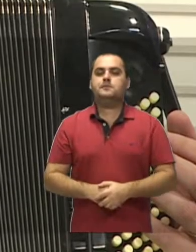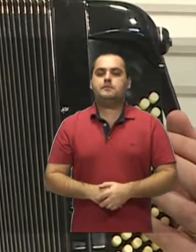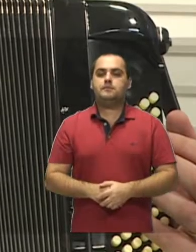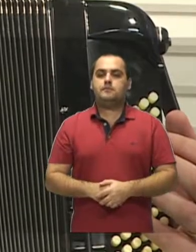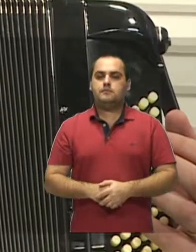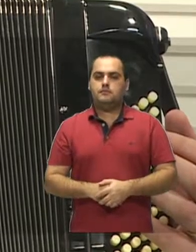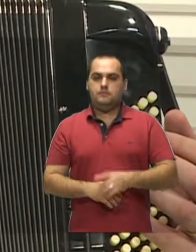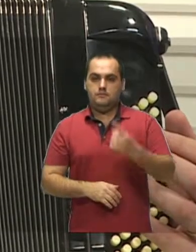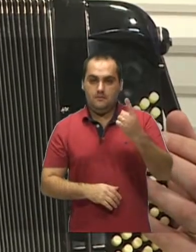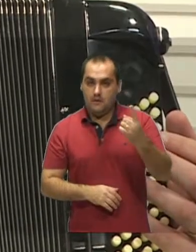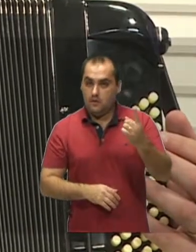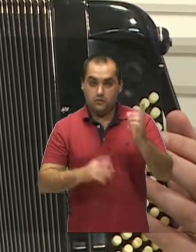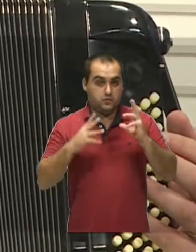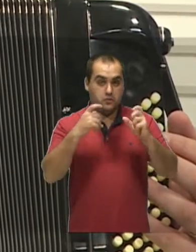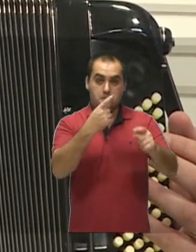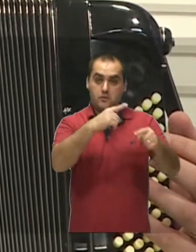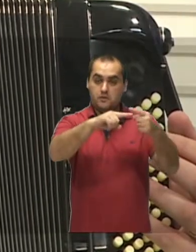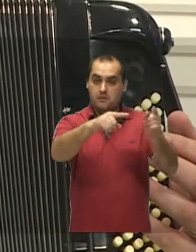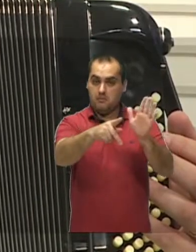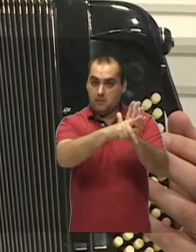tudo com arranjos próprios.